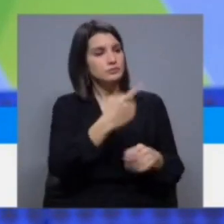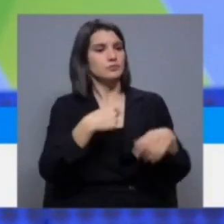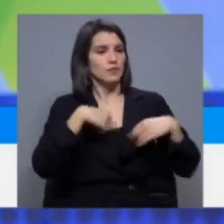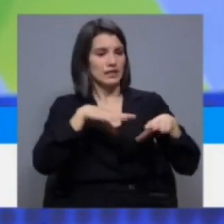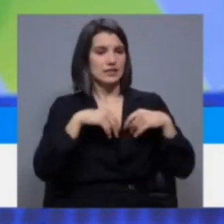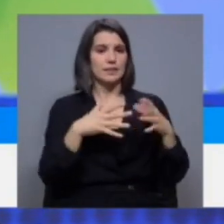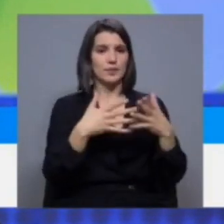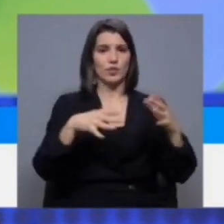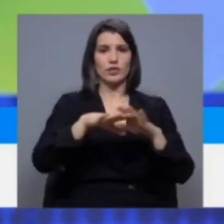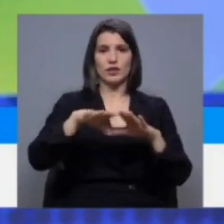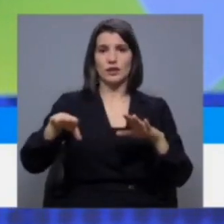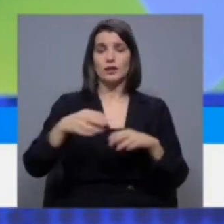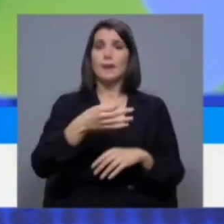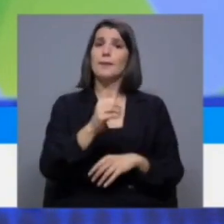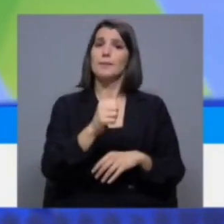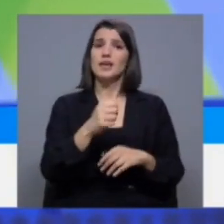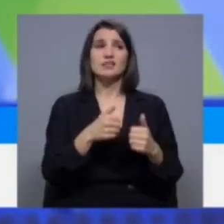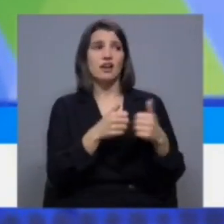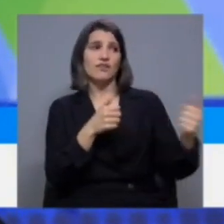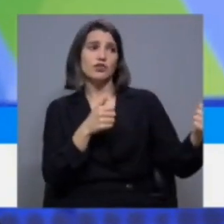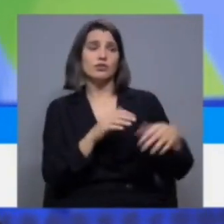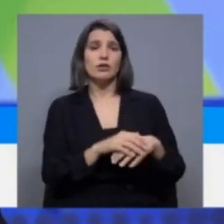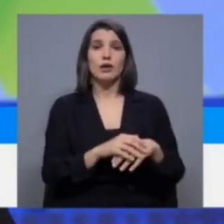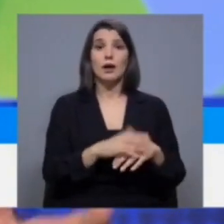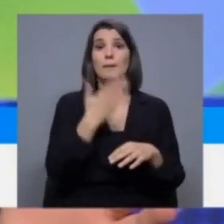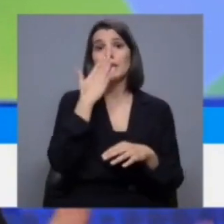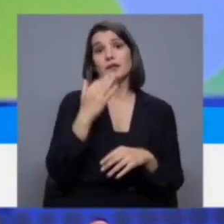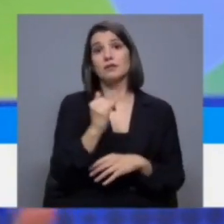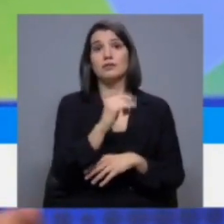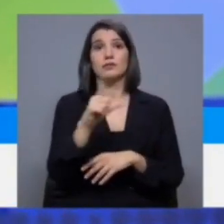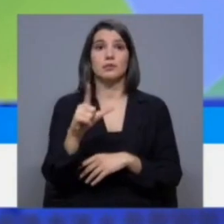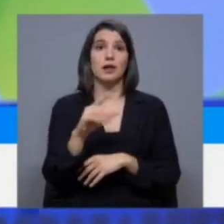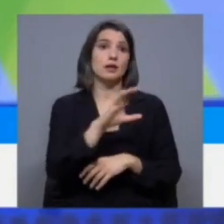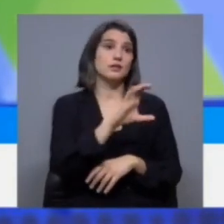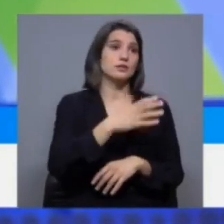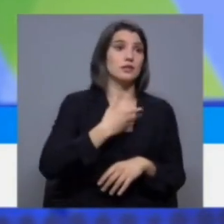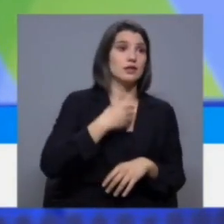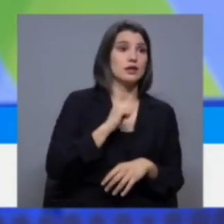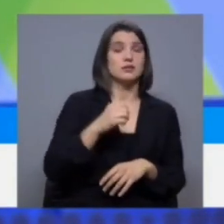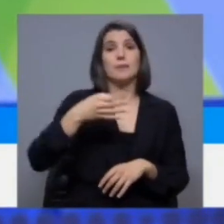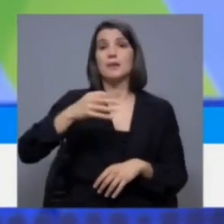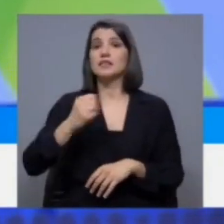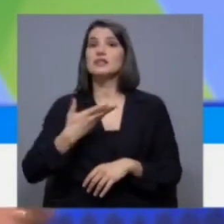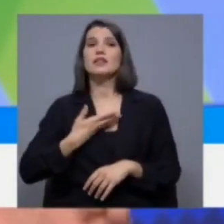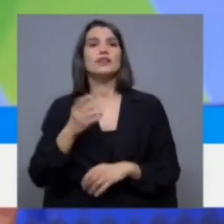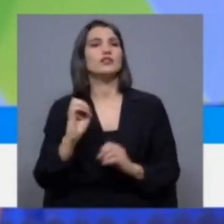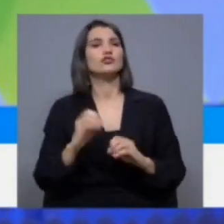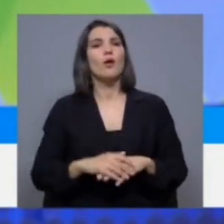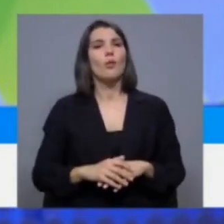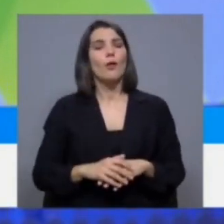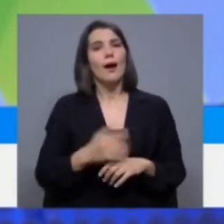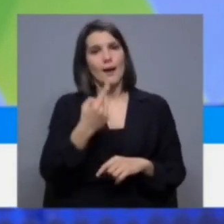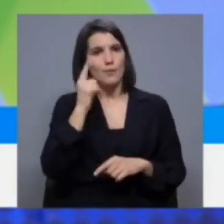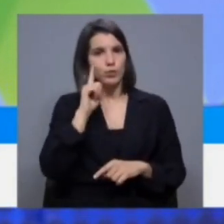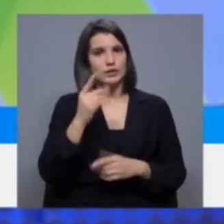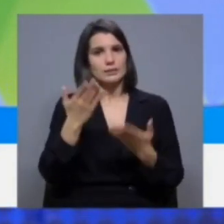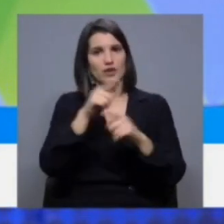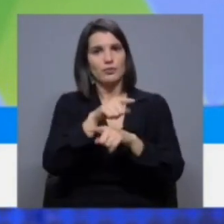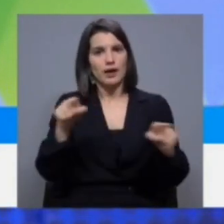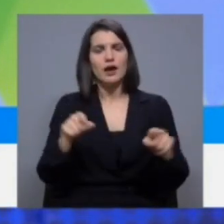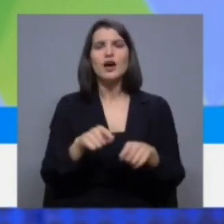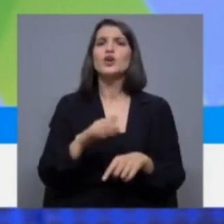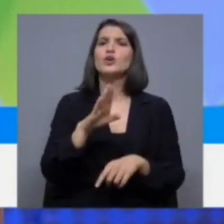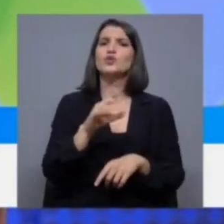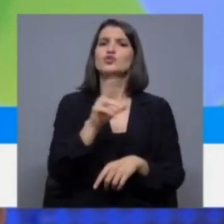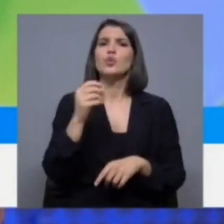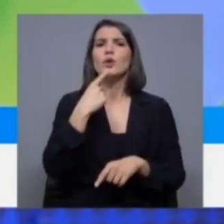uma maioria de direita e para afastar a parte pessoas tudo aparentemente iniciativa Liberal CD s&p assim não estão é mais importante para eles é de ouvir o som